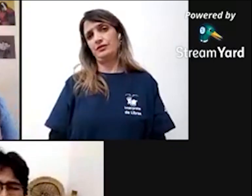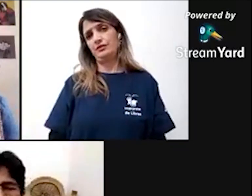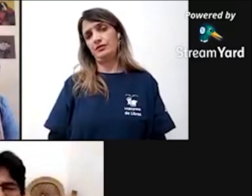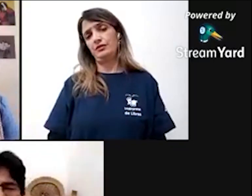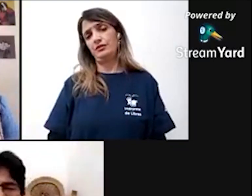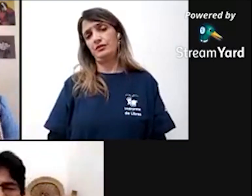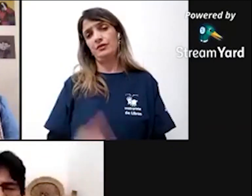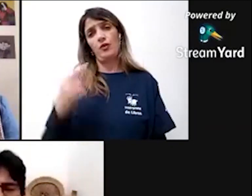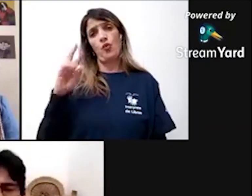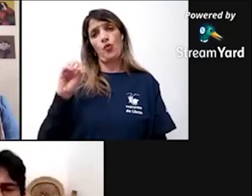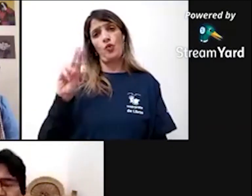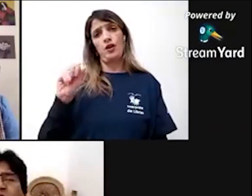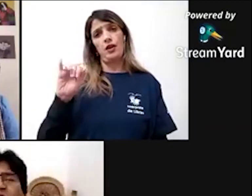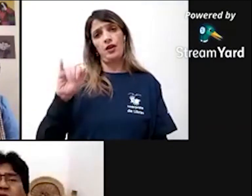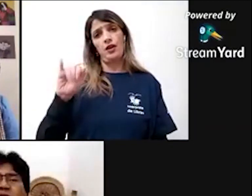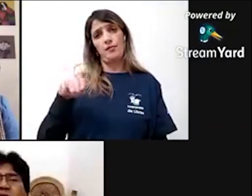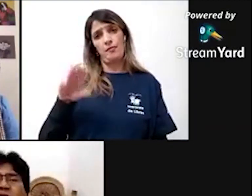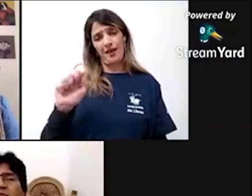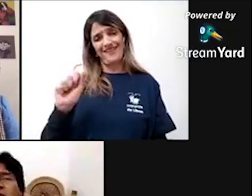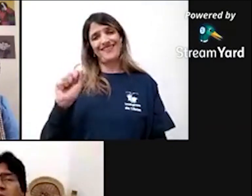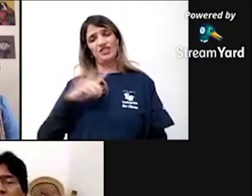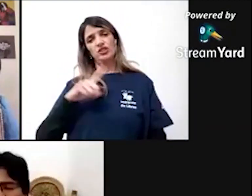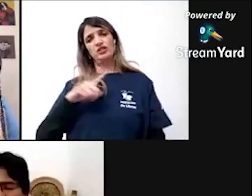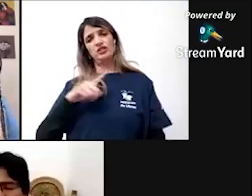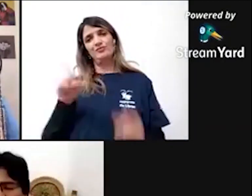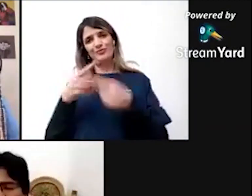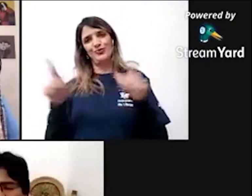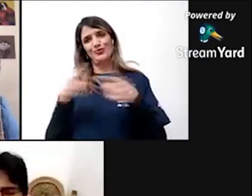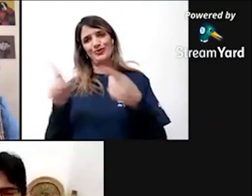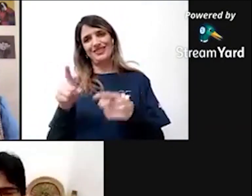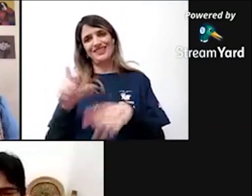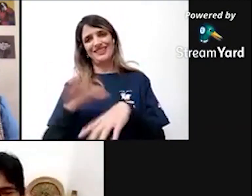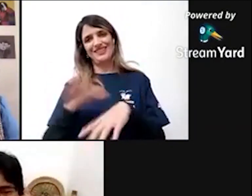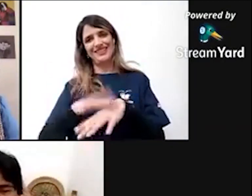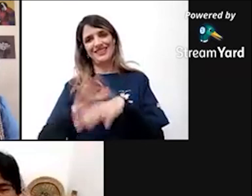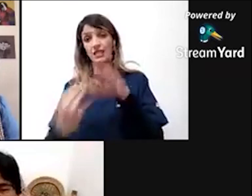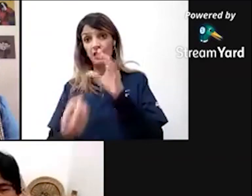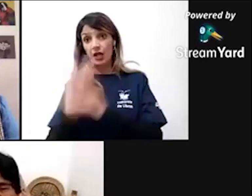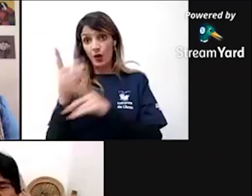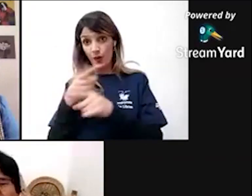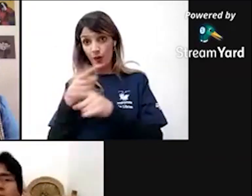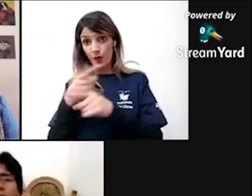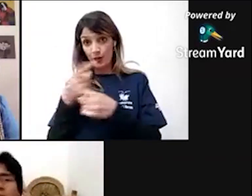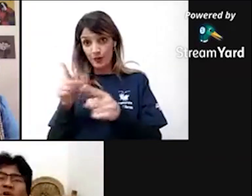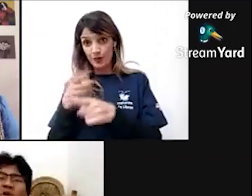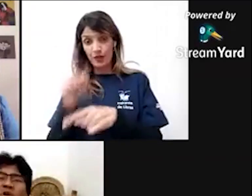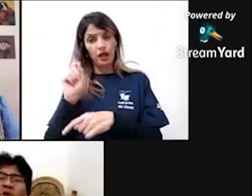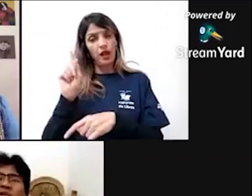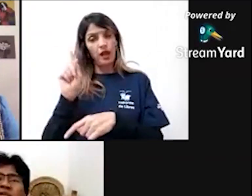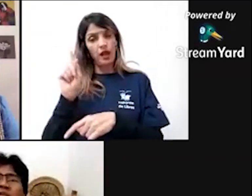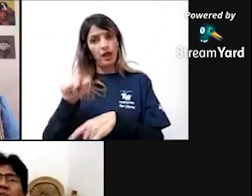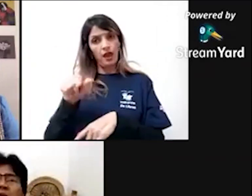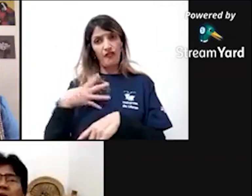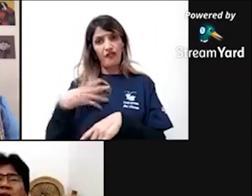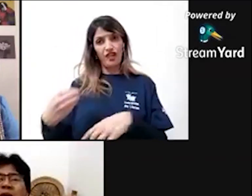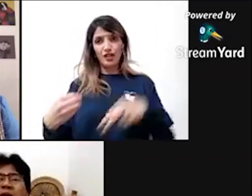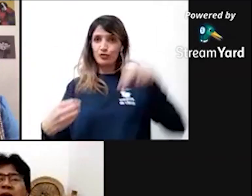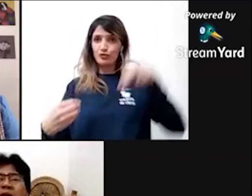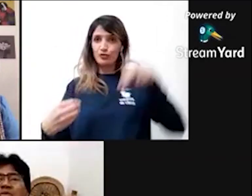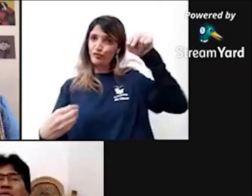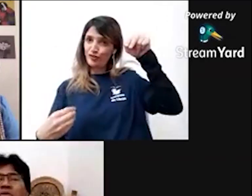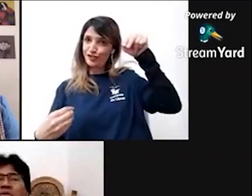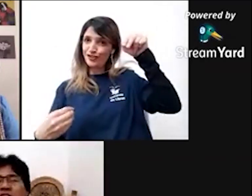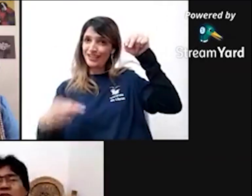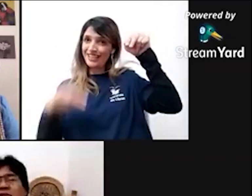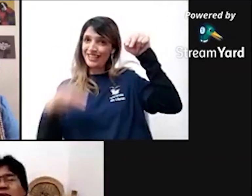música de um compositor, inclusive ele aqui, que falava o seguinte: quem é filho do norte é neto